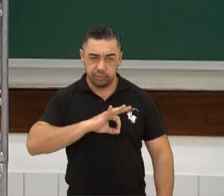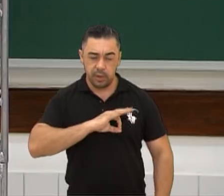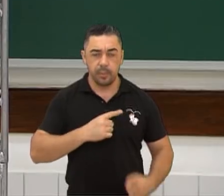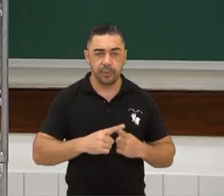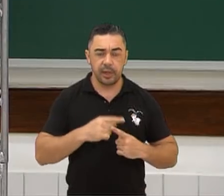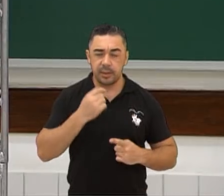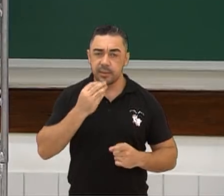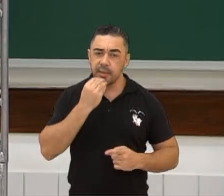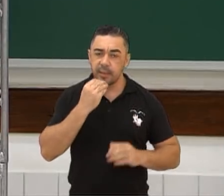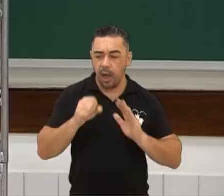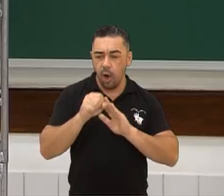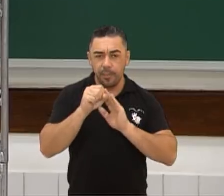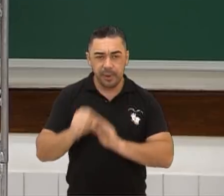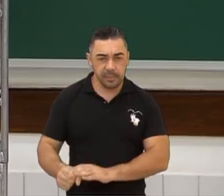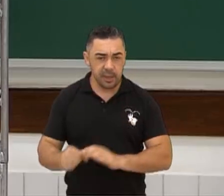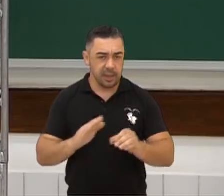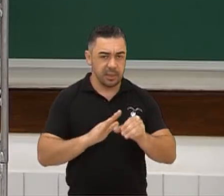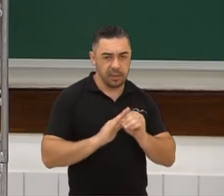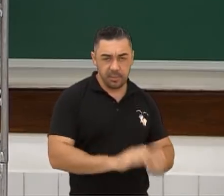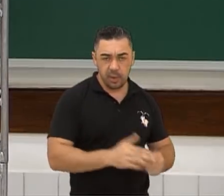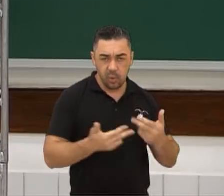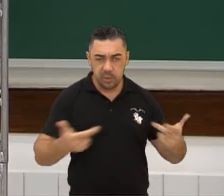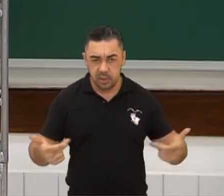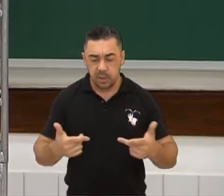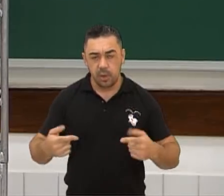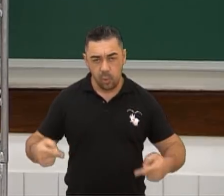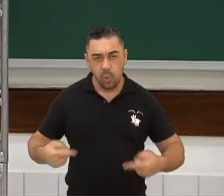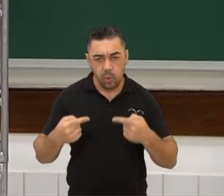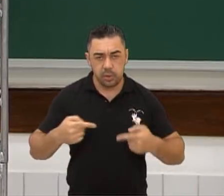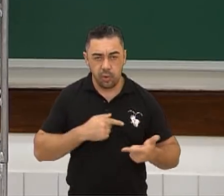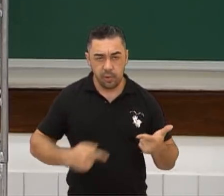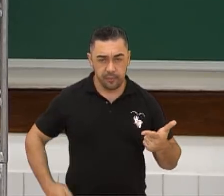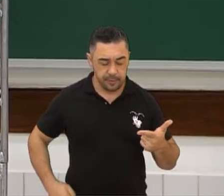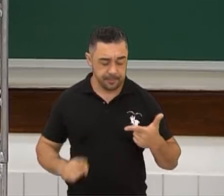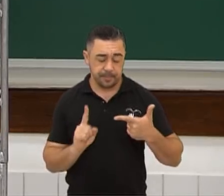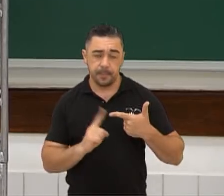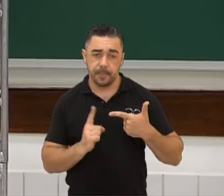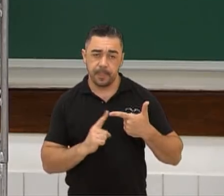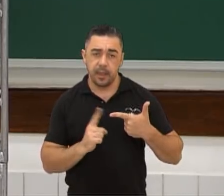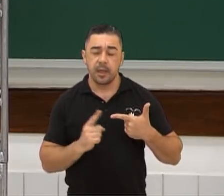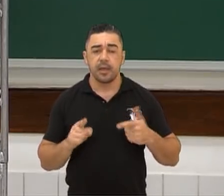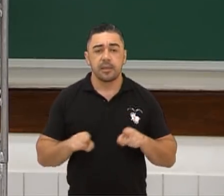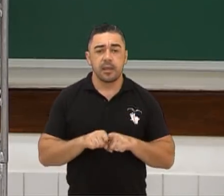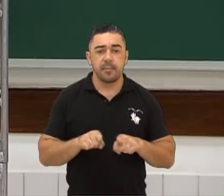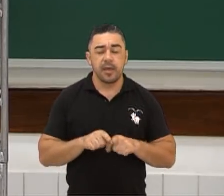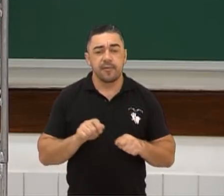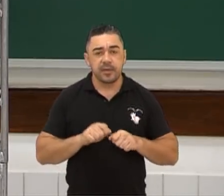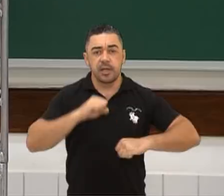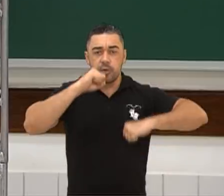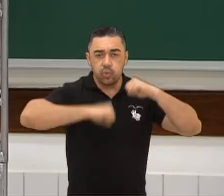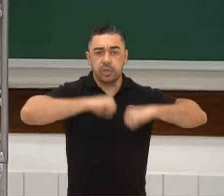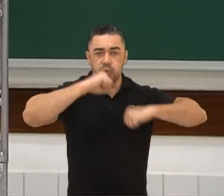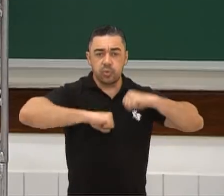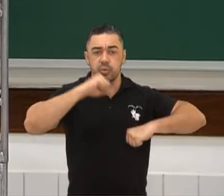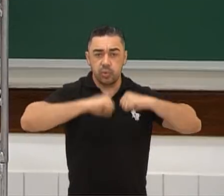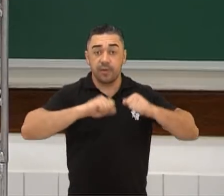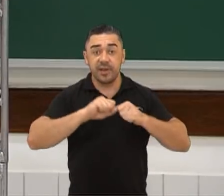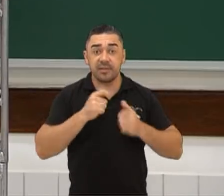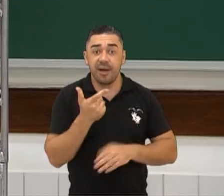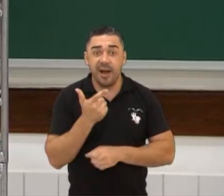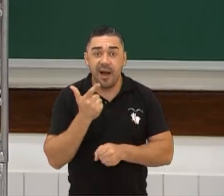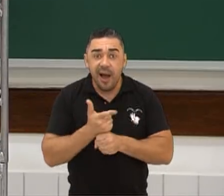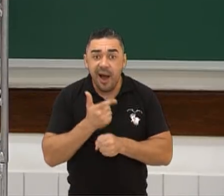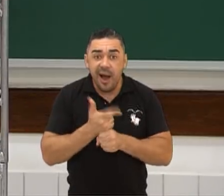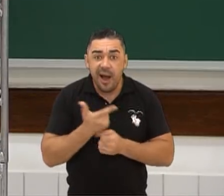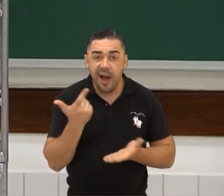reprimir manifestações contra o governo e tal, e ainda com a corrida armamentista. Se tinha gastos com corrida armamentista e